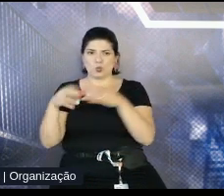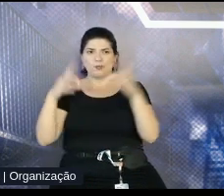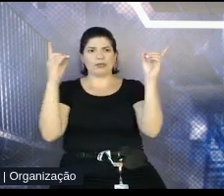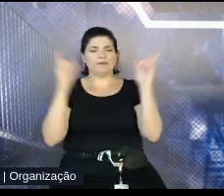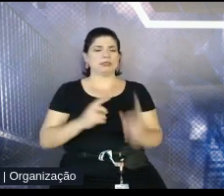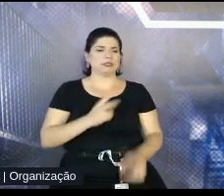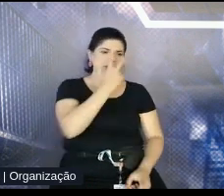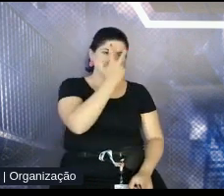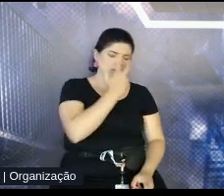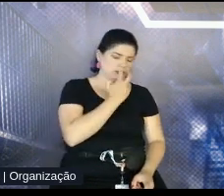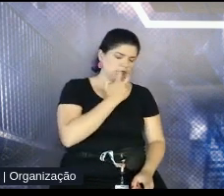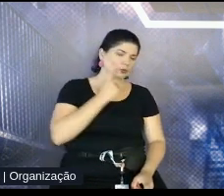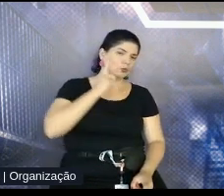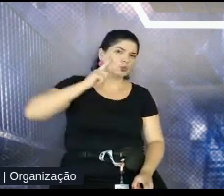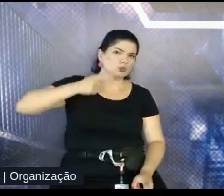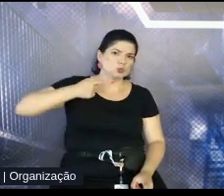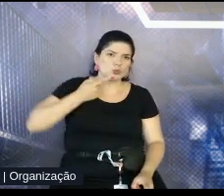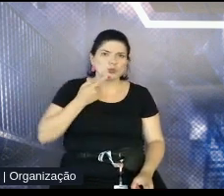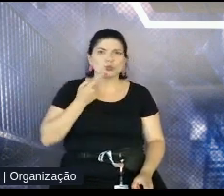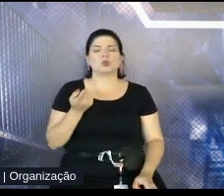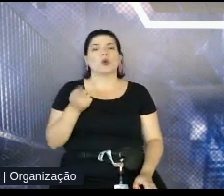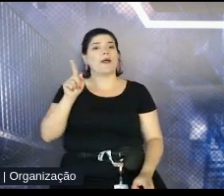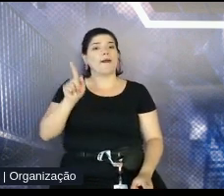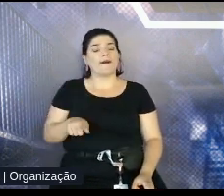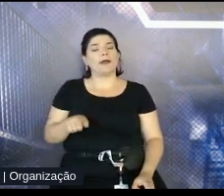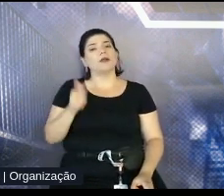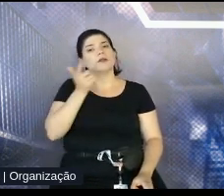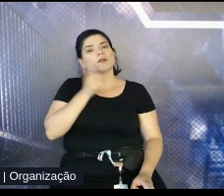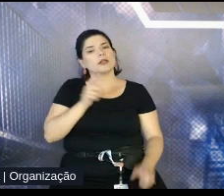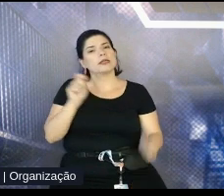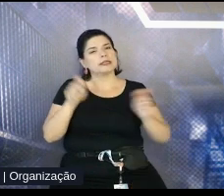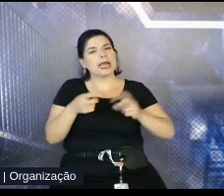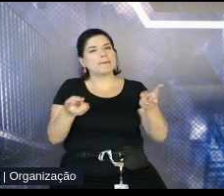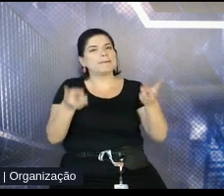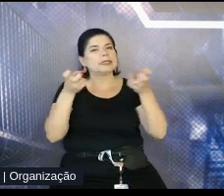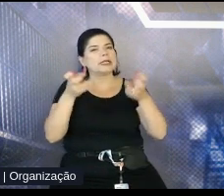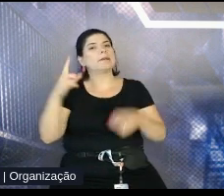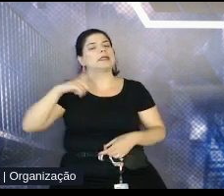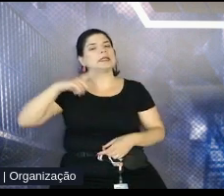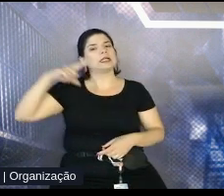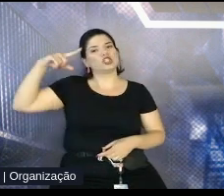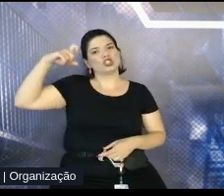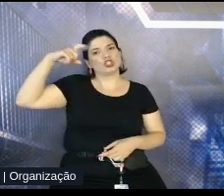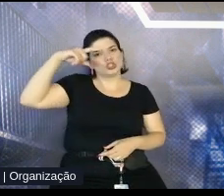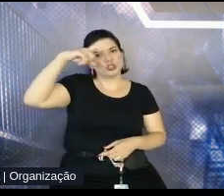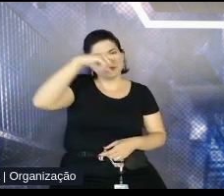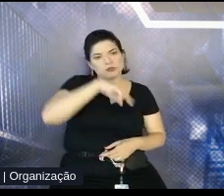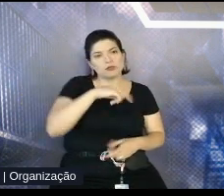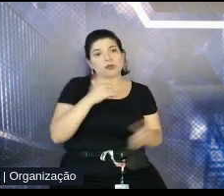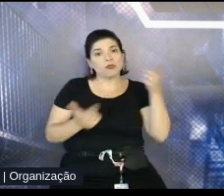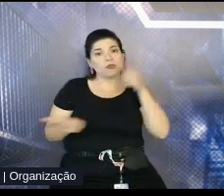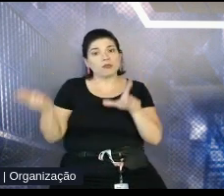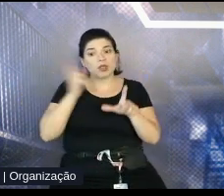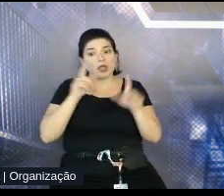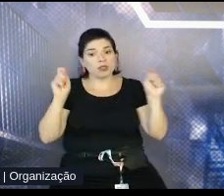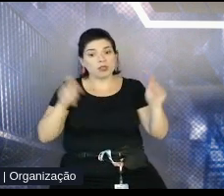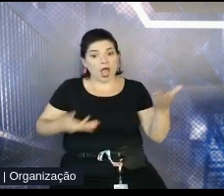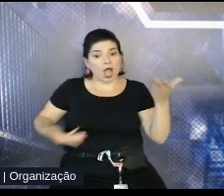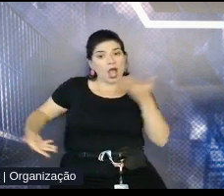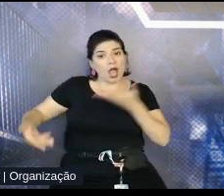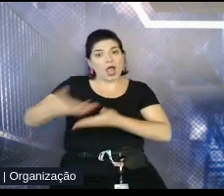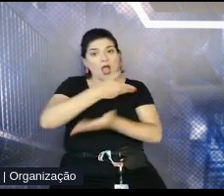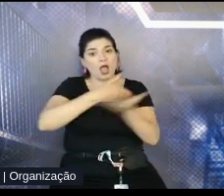visual, deficiente auditivo, a gente vai conseguir estar percebendo dificuldades de conseguir estar interagindo com essas